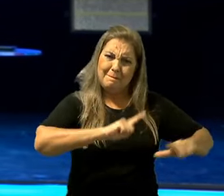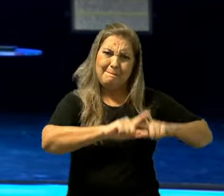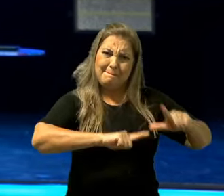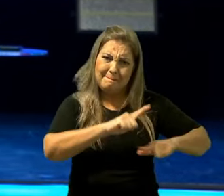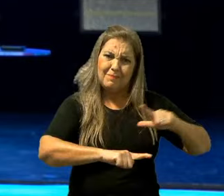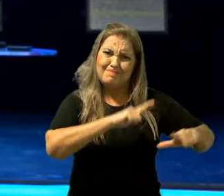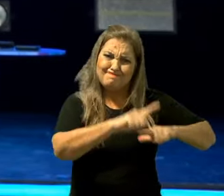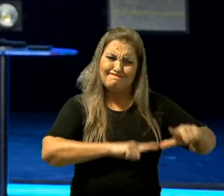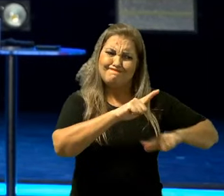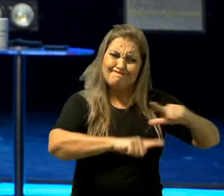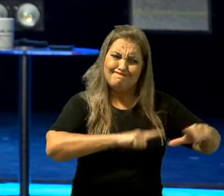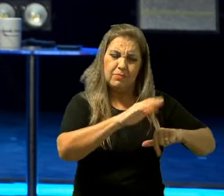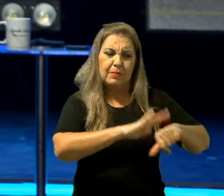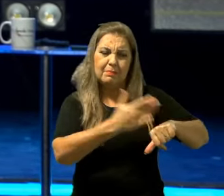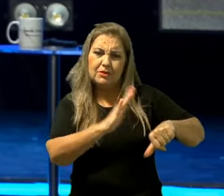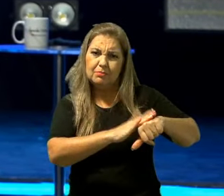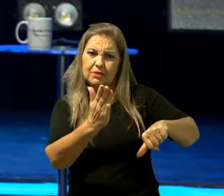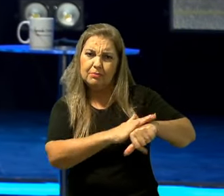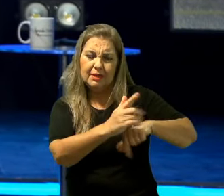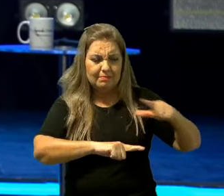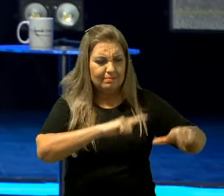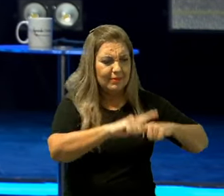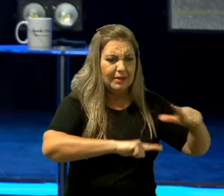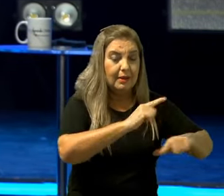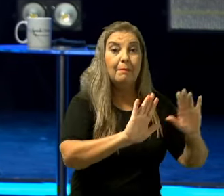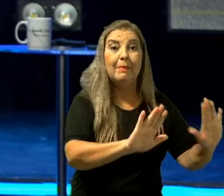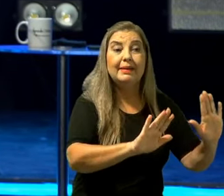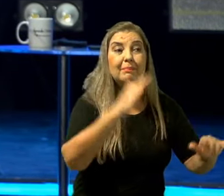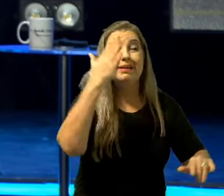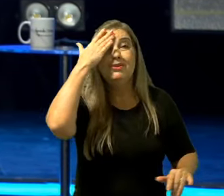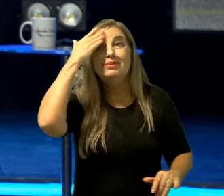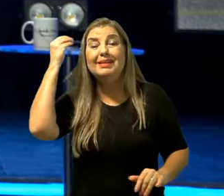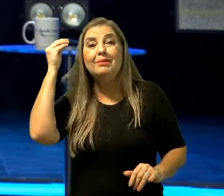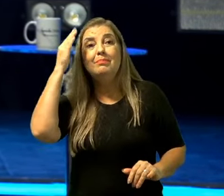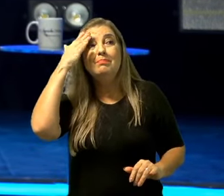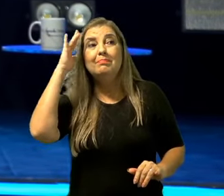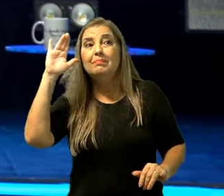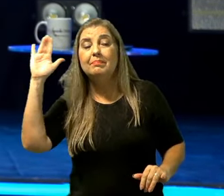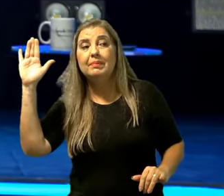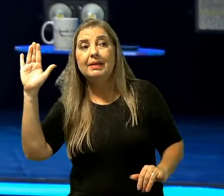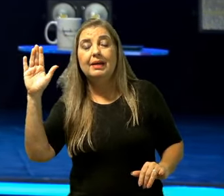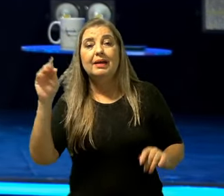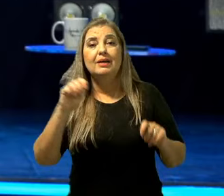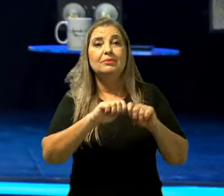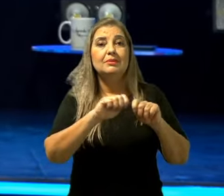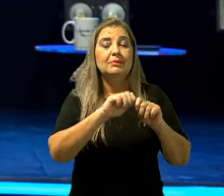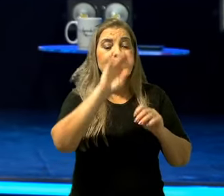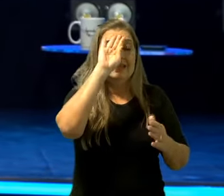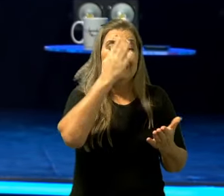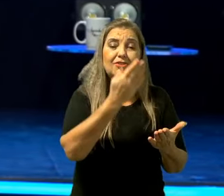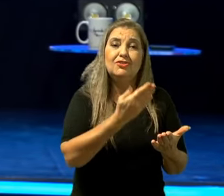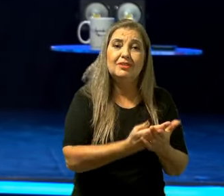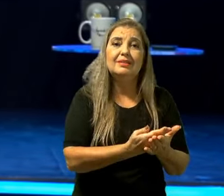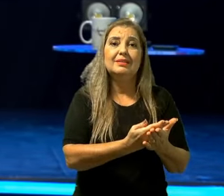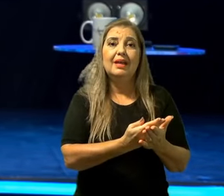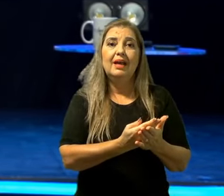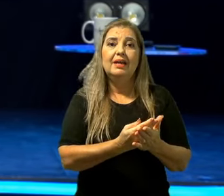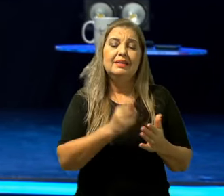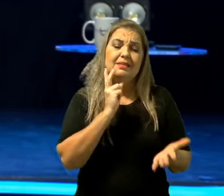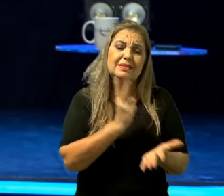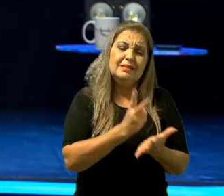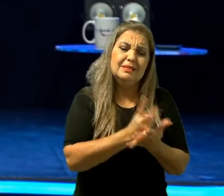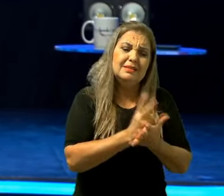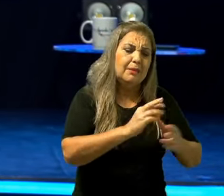aumenta a carga de trabalho. Aumenta a carga de trabalho para quê? Para não lembrar quem eles são. Para fazê-los acreditar que eles são amassadores de barro. E